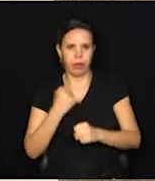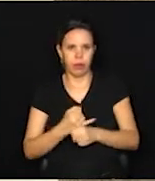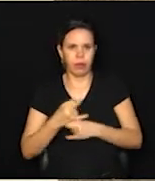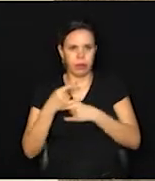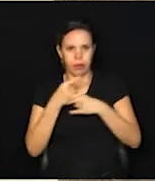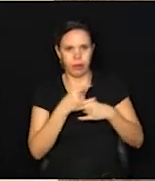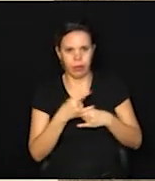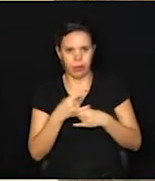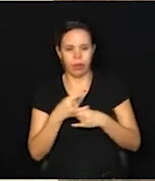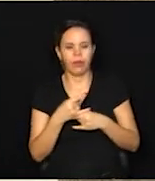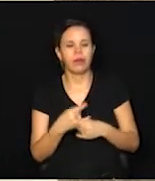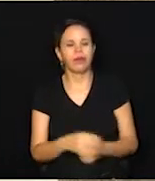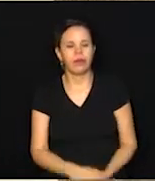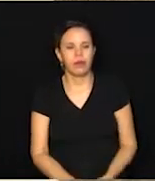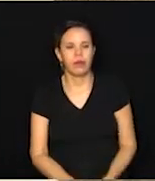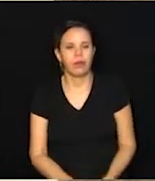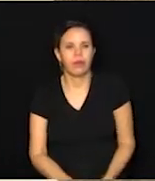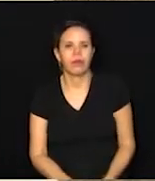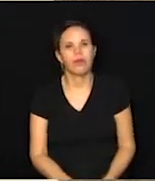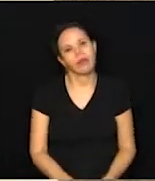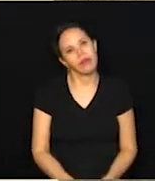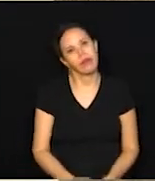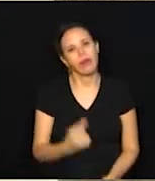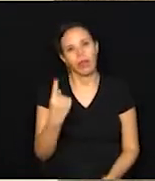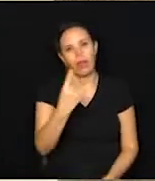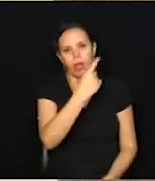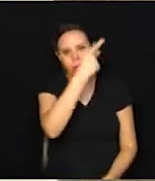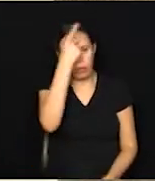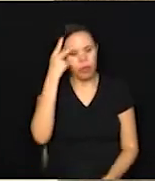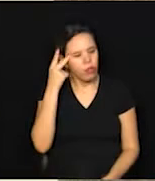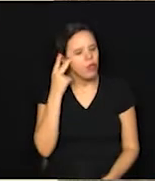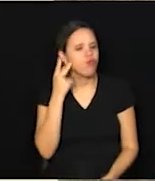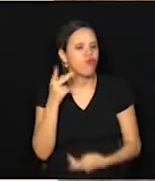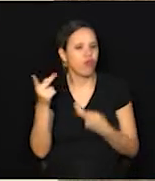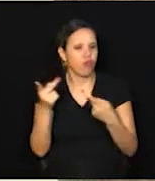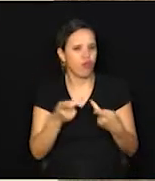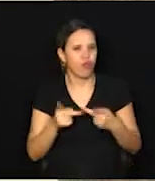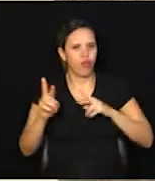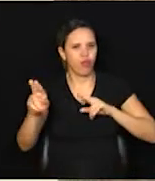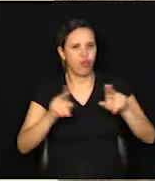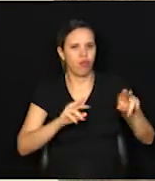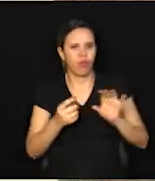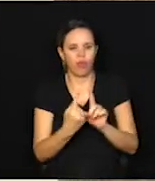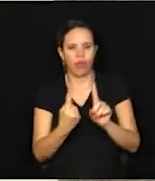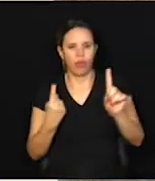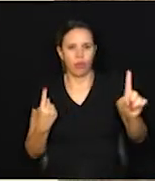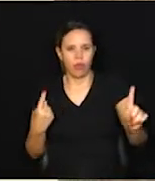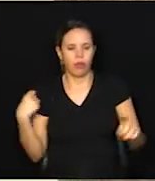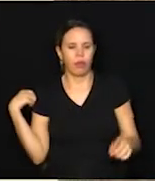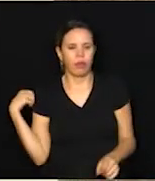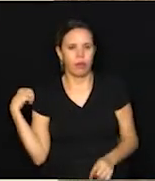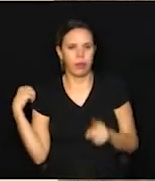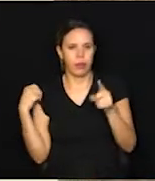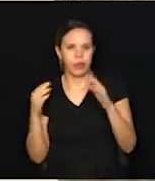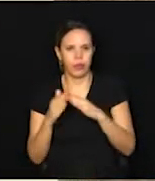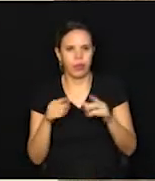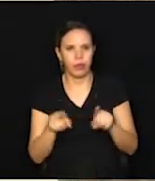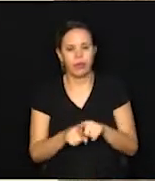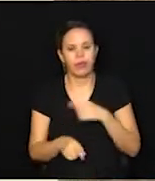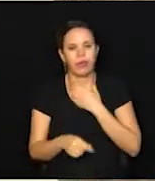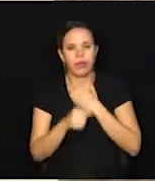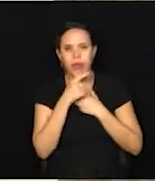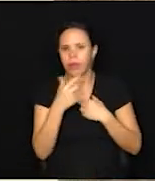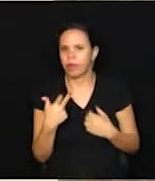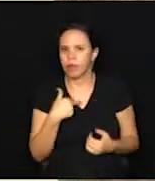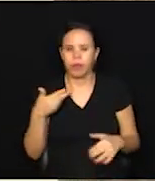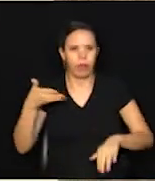deliberação remota, ou seja, cada convidado está em um local diferente, mantendo o distanciamento social, e você aí de casa ainda não pode